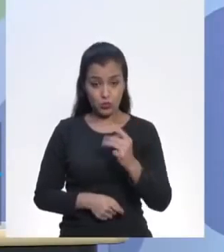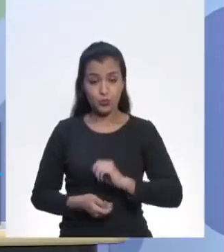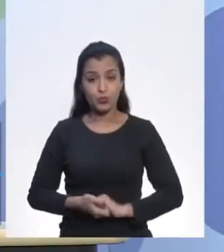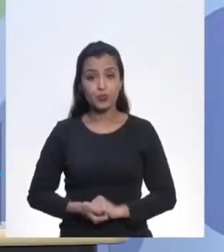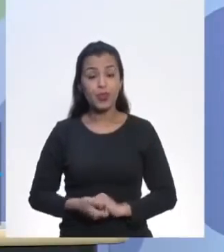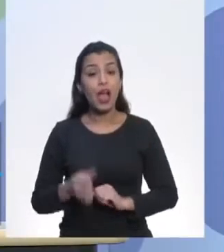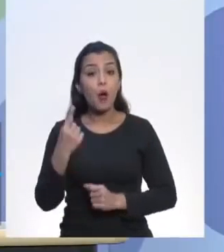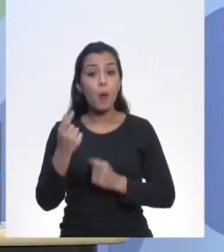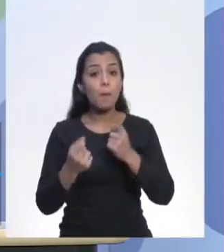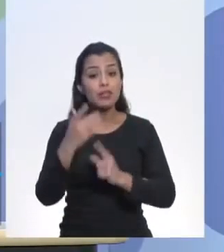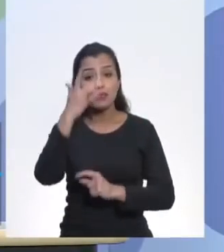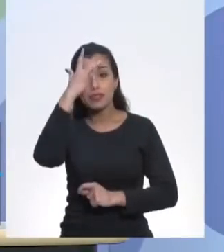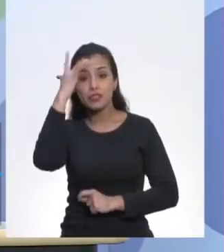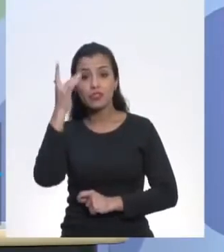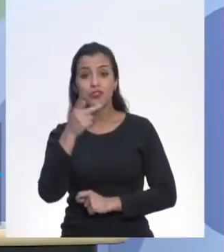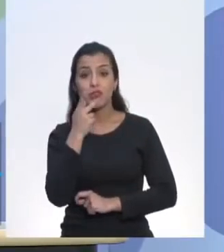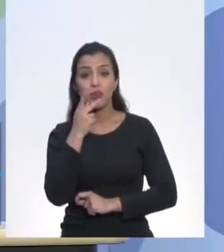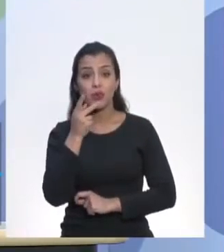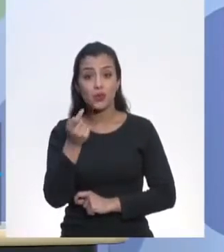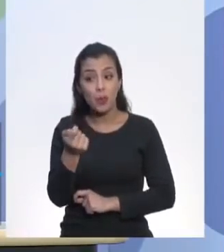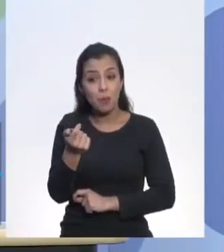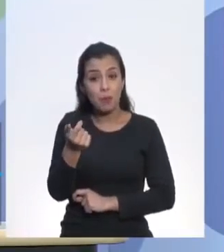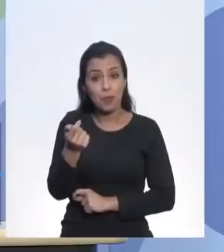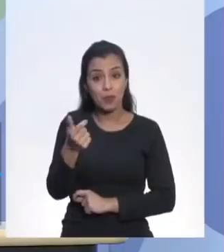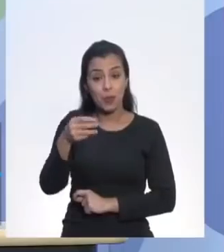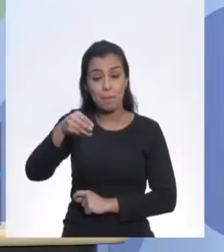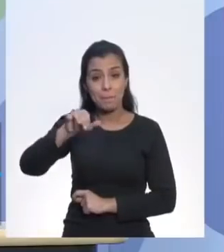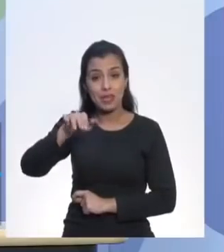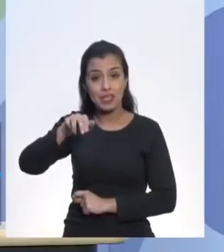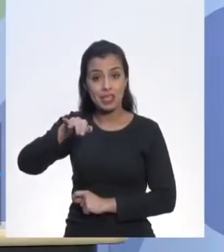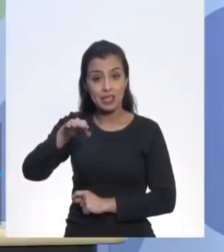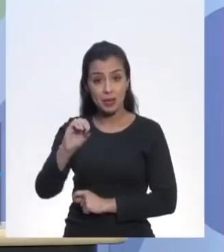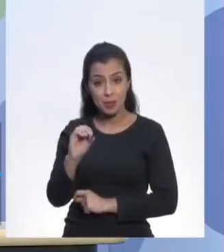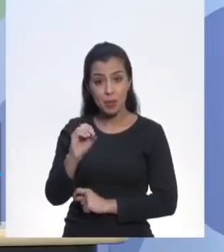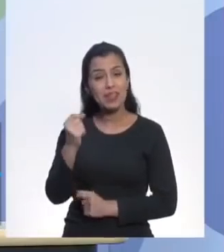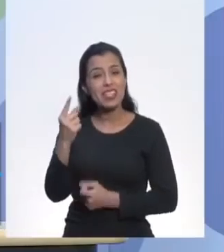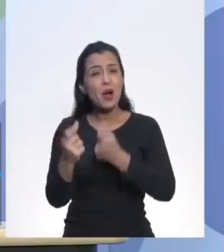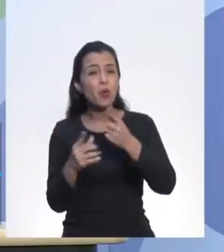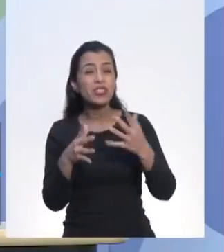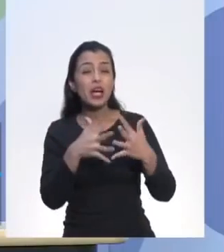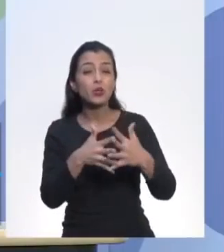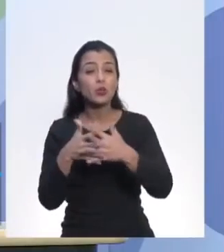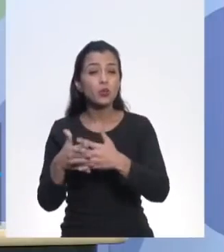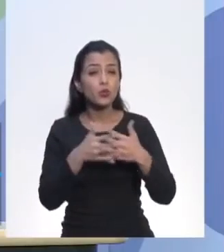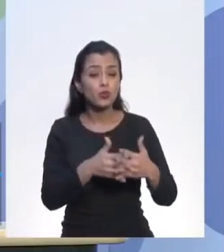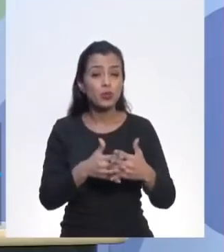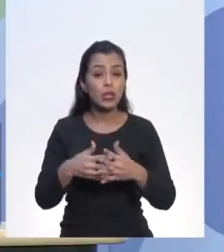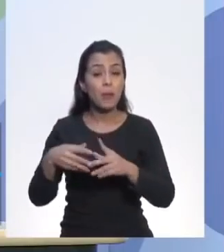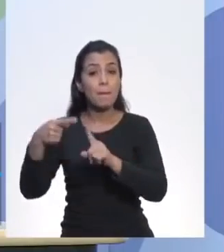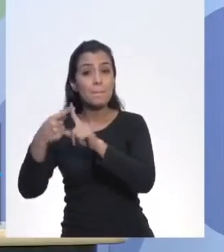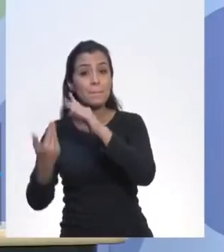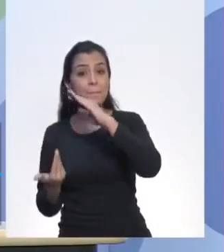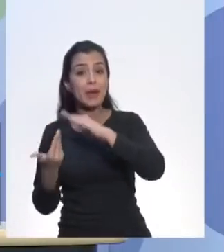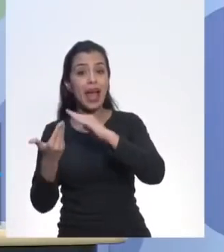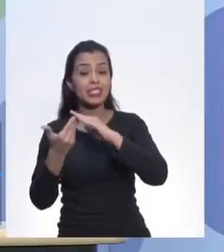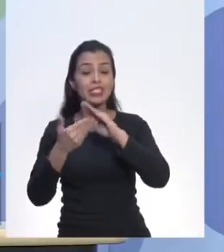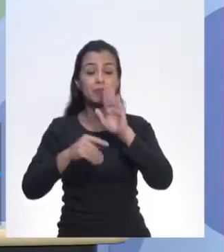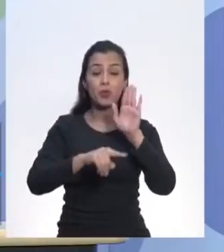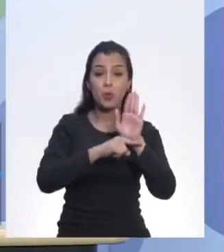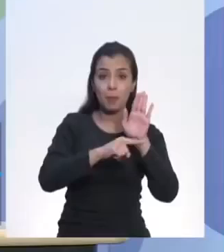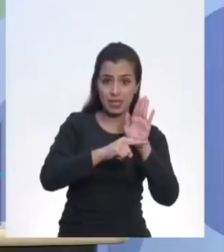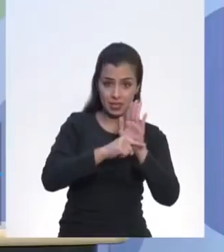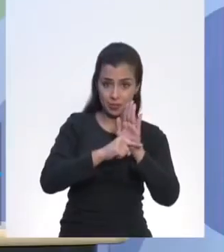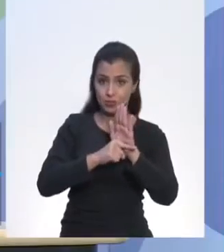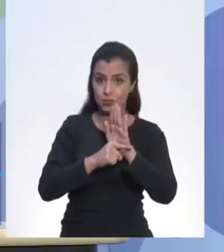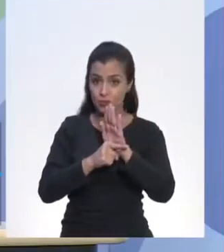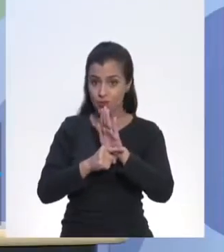Algumas pessoas ficaram falando só de ponto de mínimo, gostei de ver. Mas alguns alunos também falaram que ainda estão na dúvida quando que é ponto de máximo e quando que é ponto de mínimo. Tá bom,